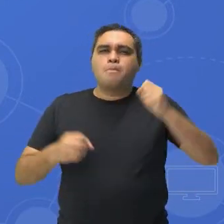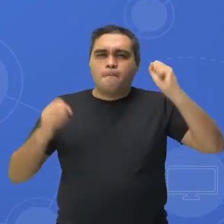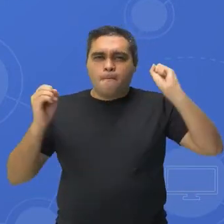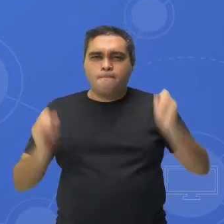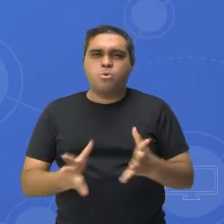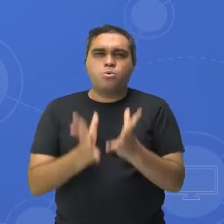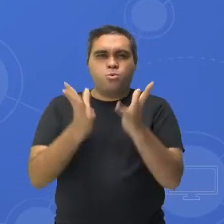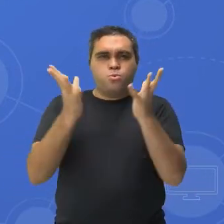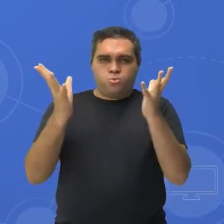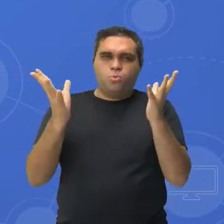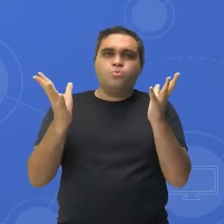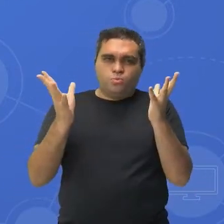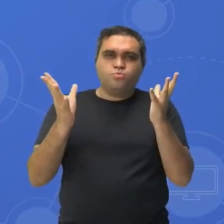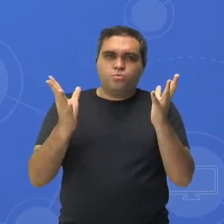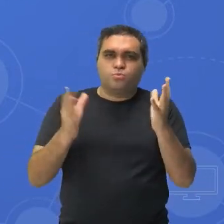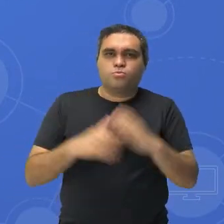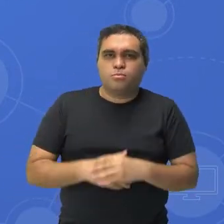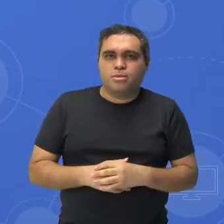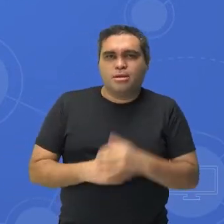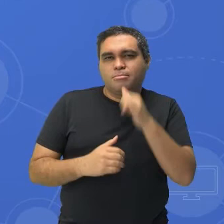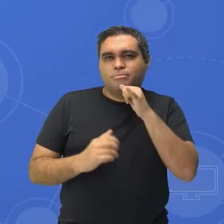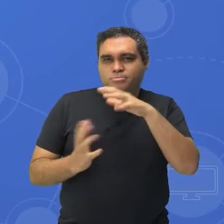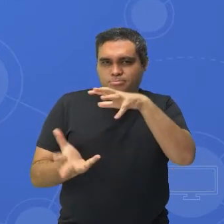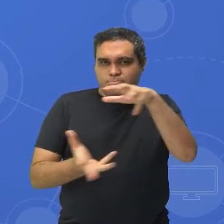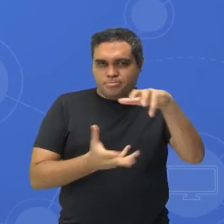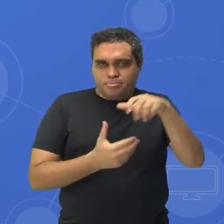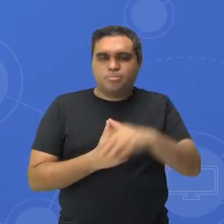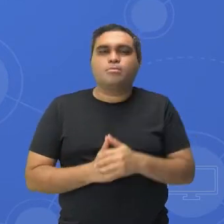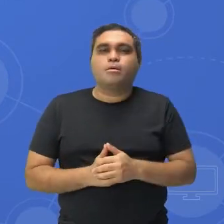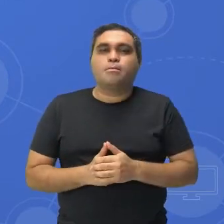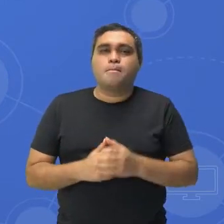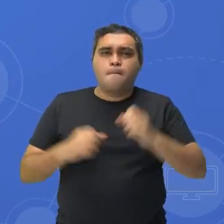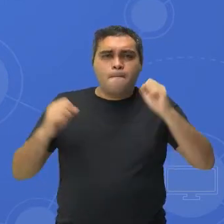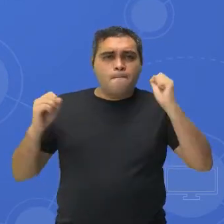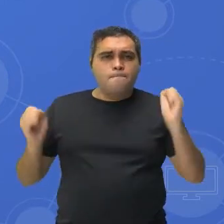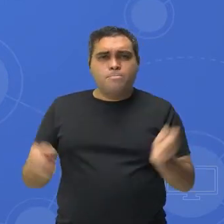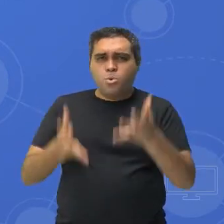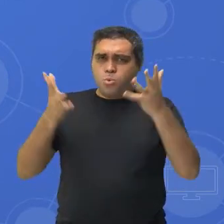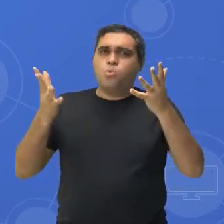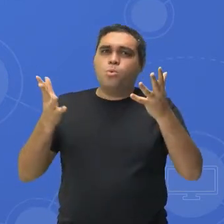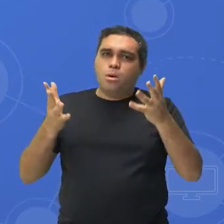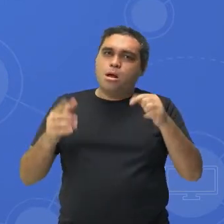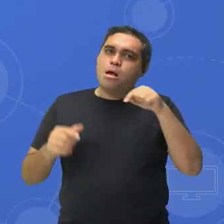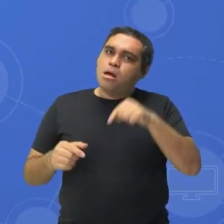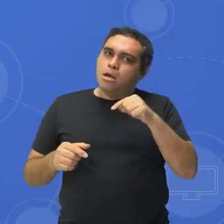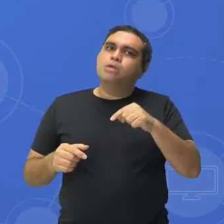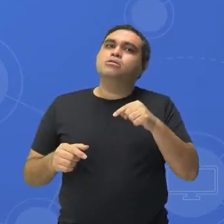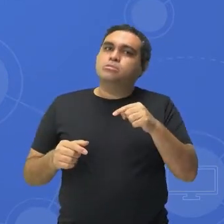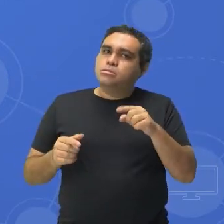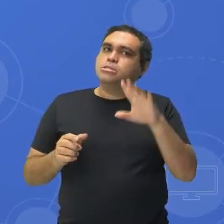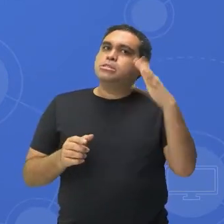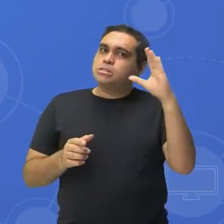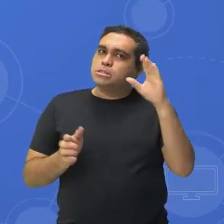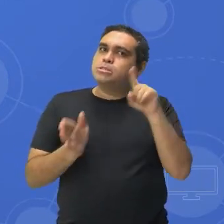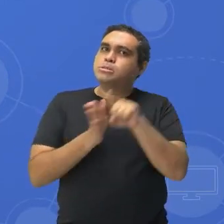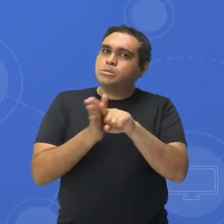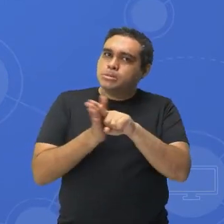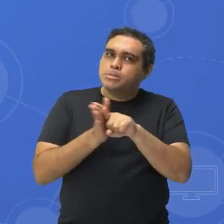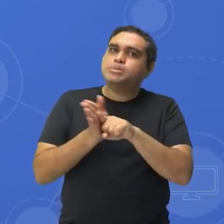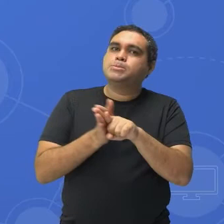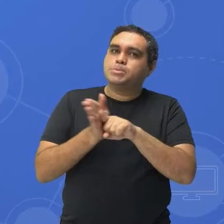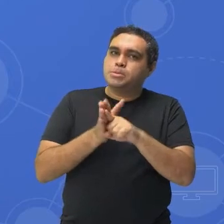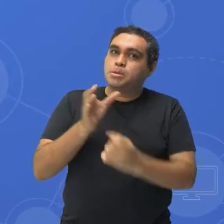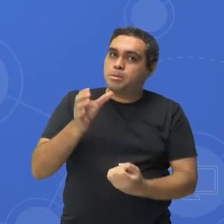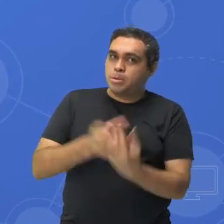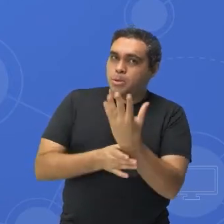destruiu cidades, né? É uma construção, é uma produção científica. É uma produção científica